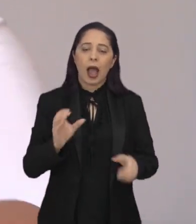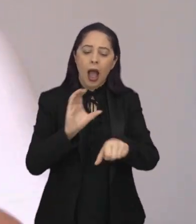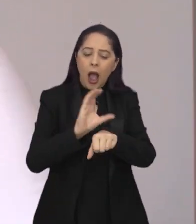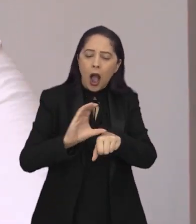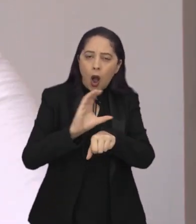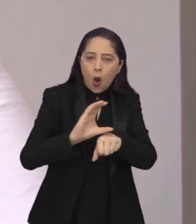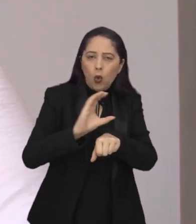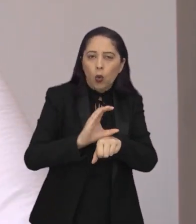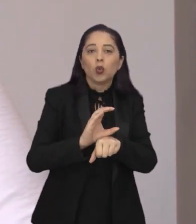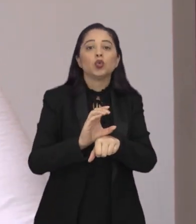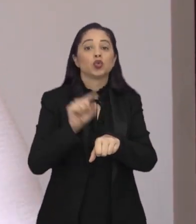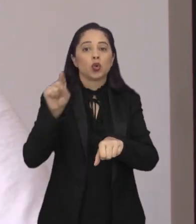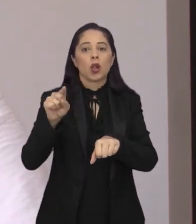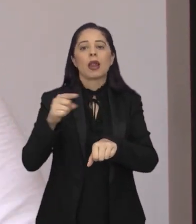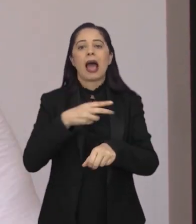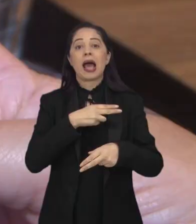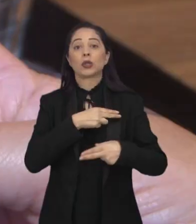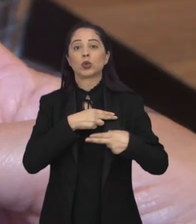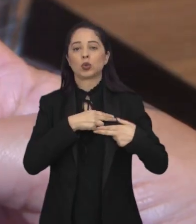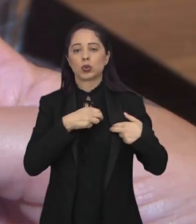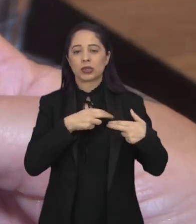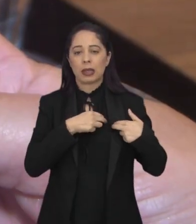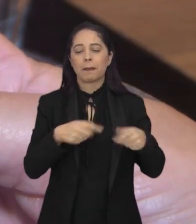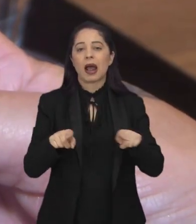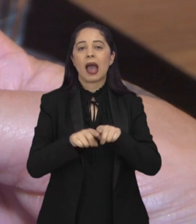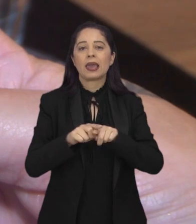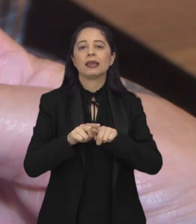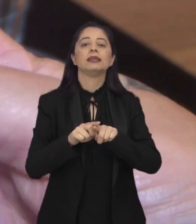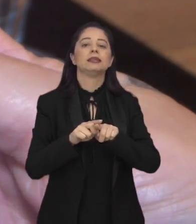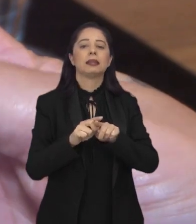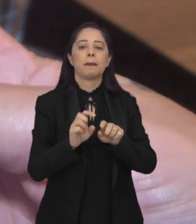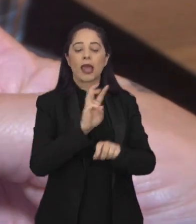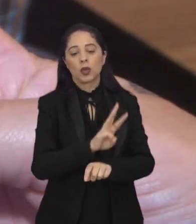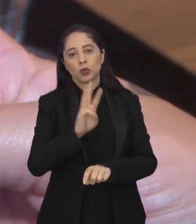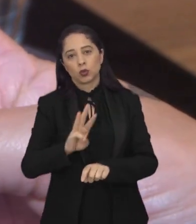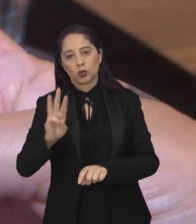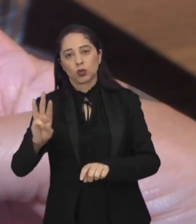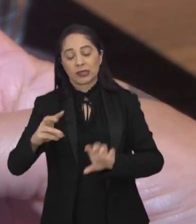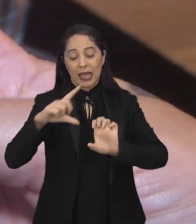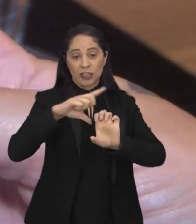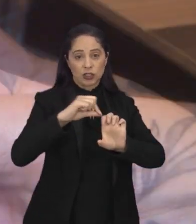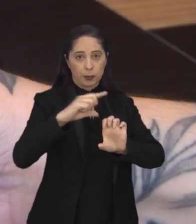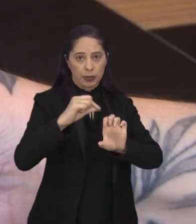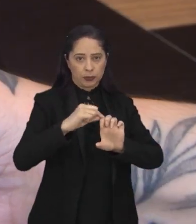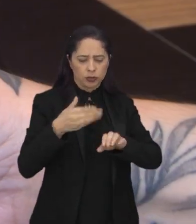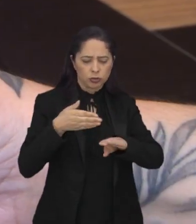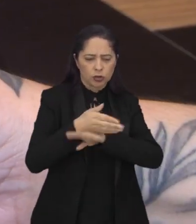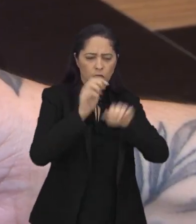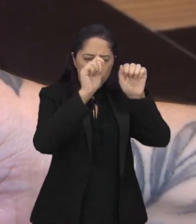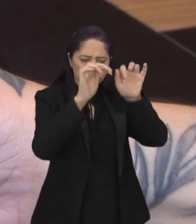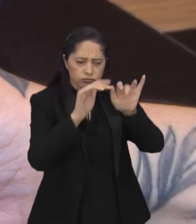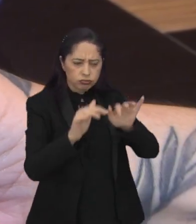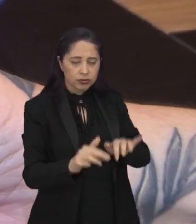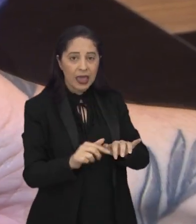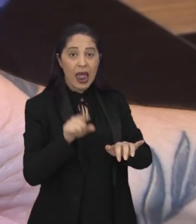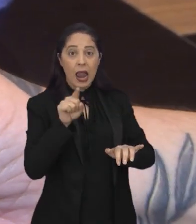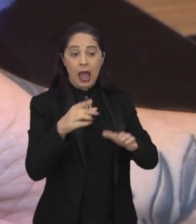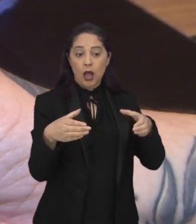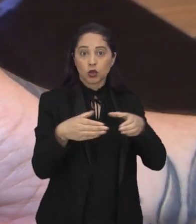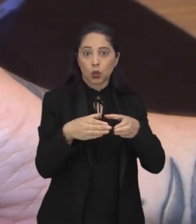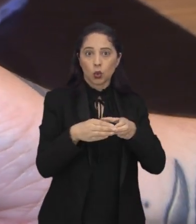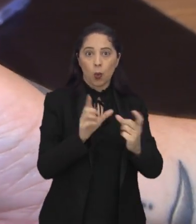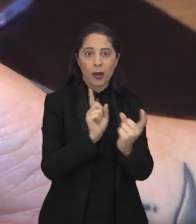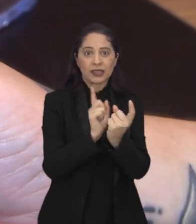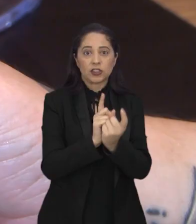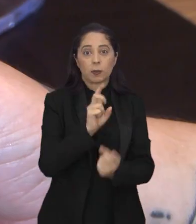especializou. Procurou o apoio do Sebrae e também do Portal das Empreendedoras de São José dos Campos. O grupo atende mais de